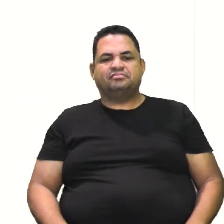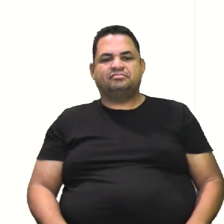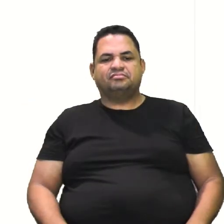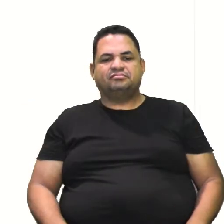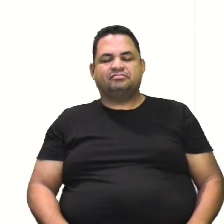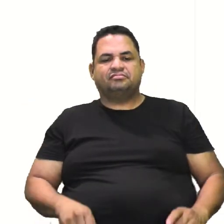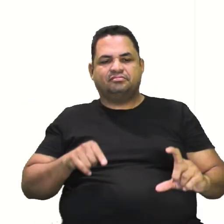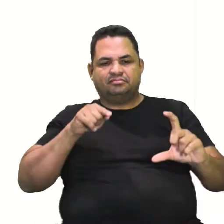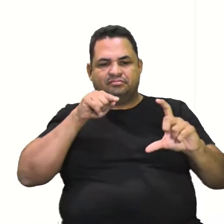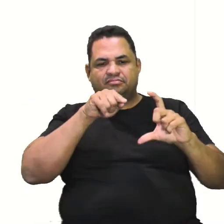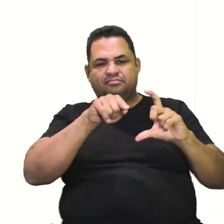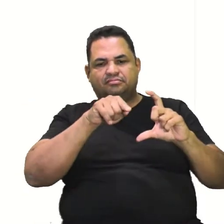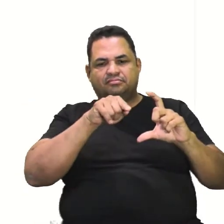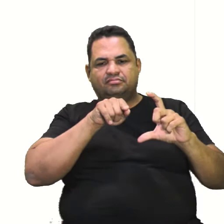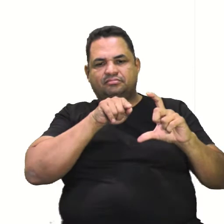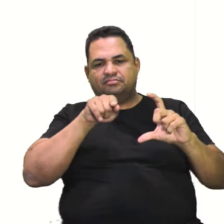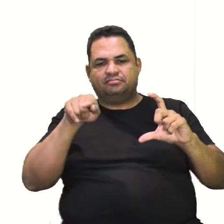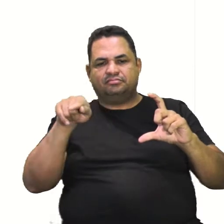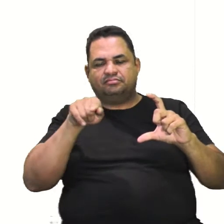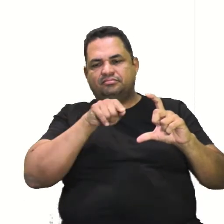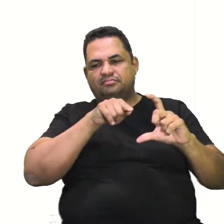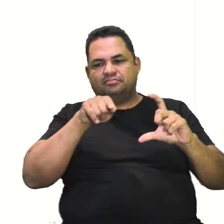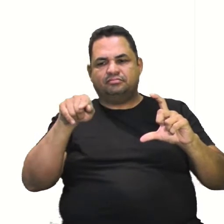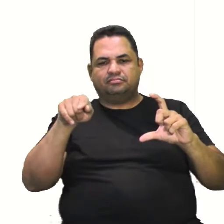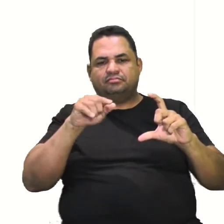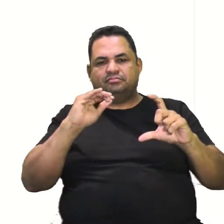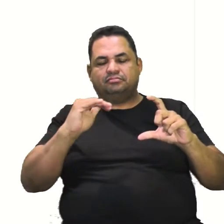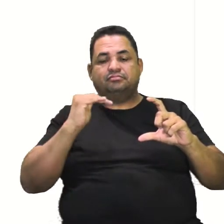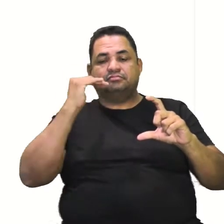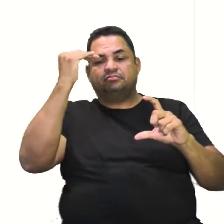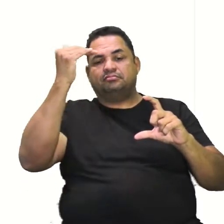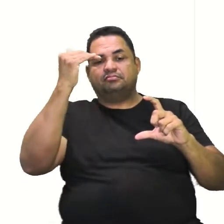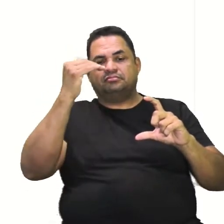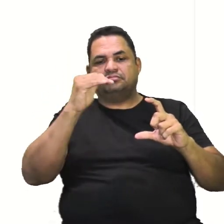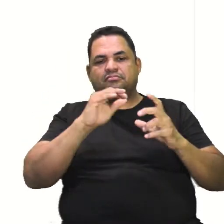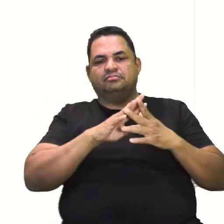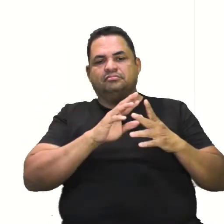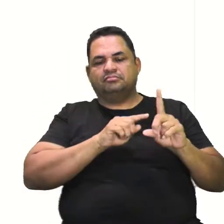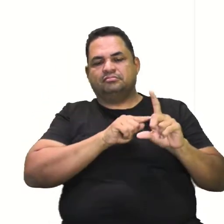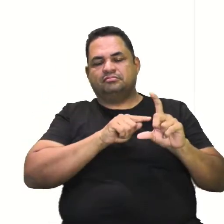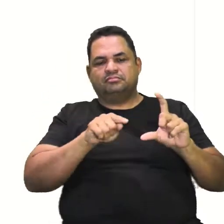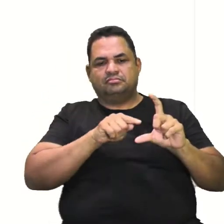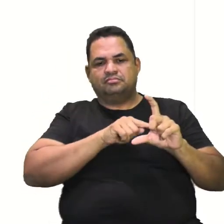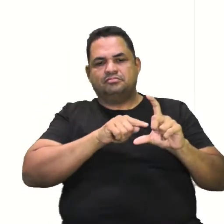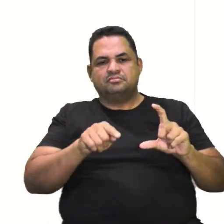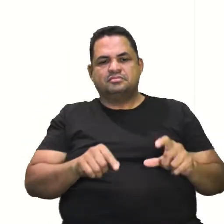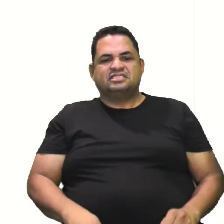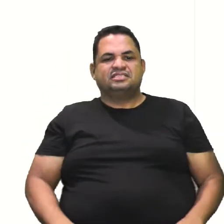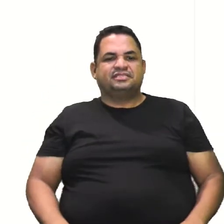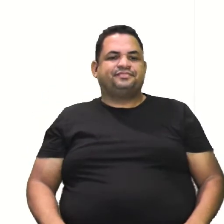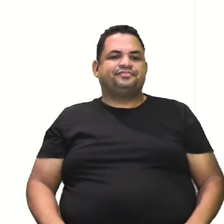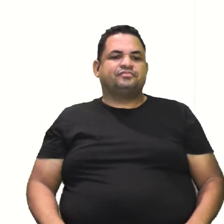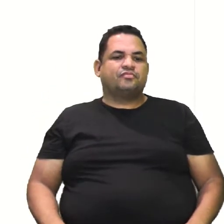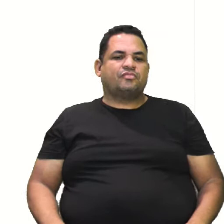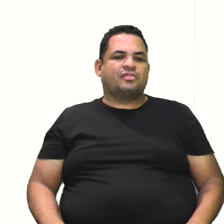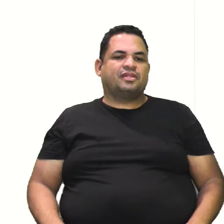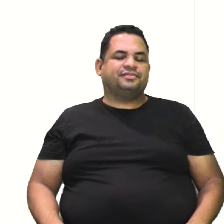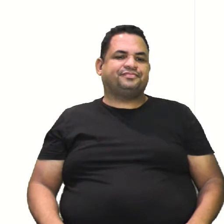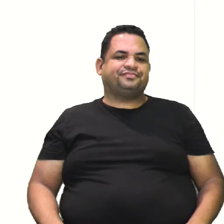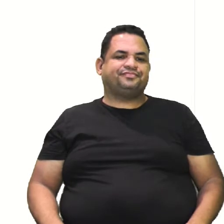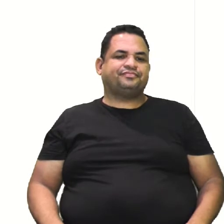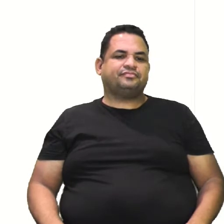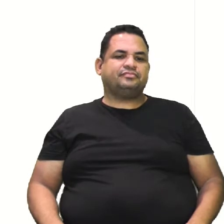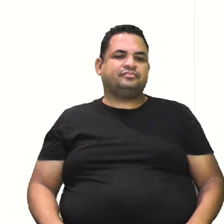entre o centro e a reta é maior que o raio, porque o raio está aqui de azulzinho aqui, né, professor Maurício? Isso aqui é o